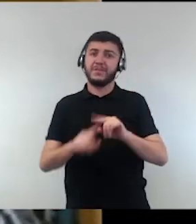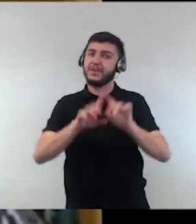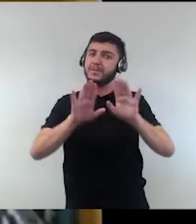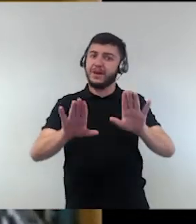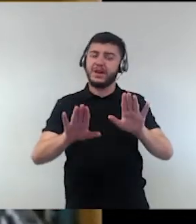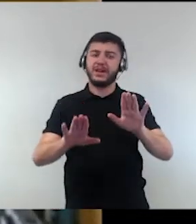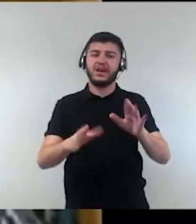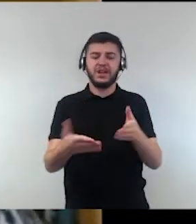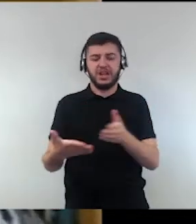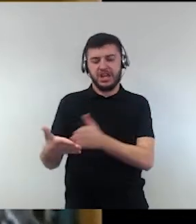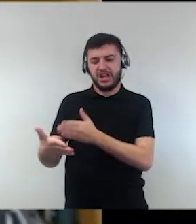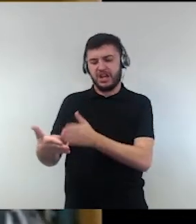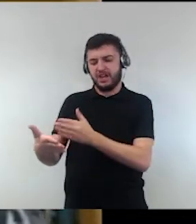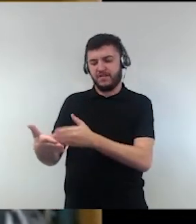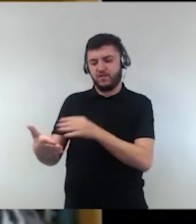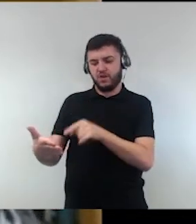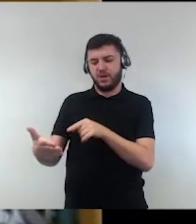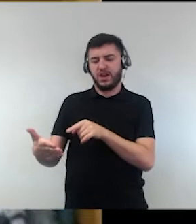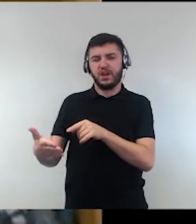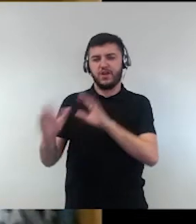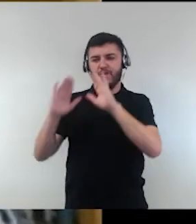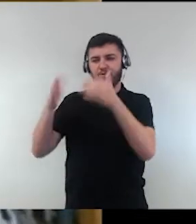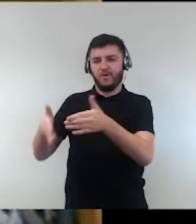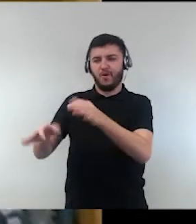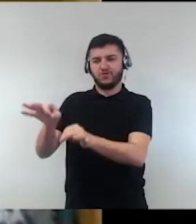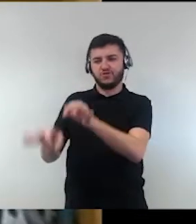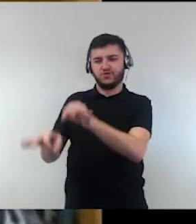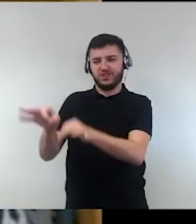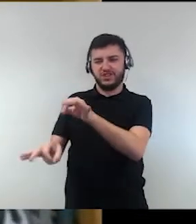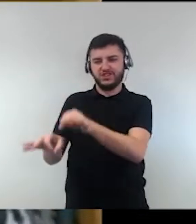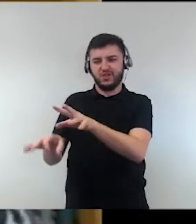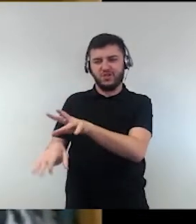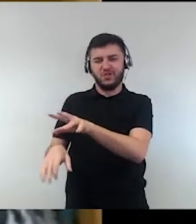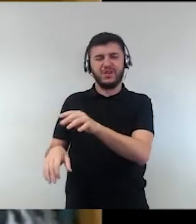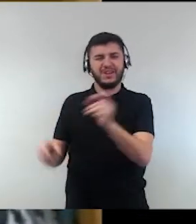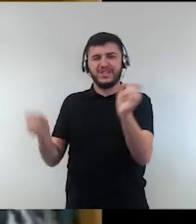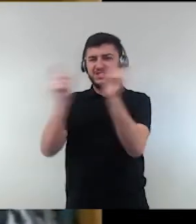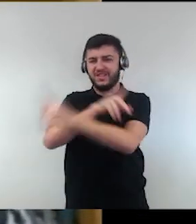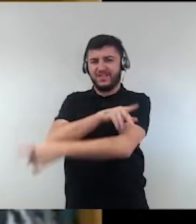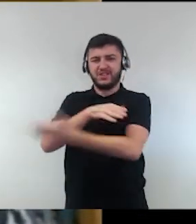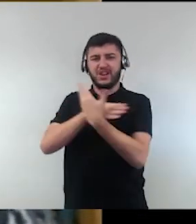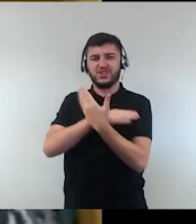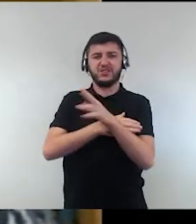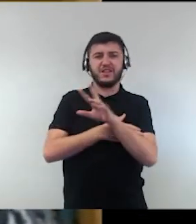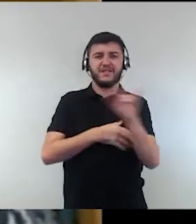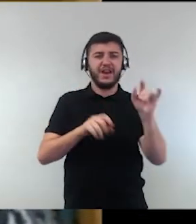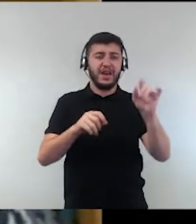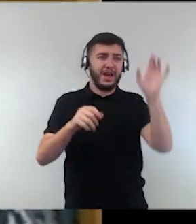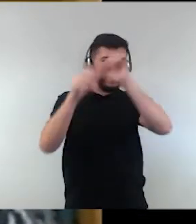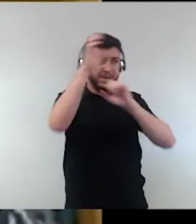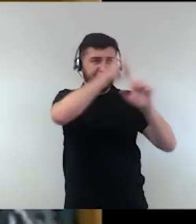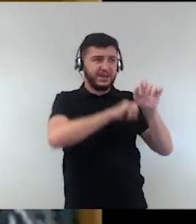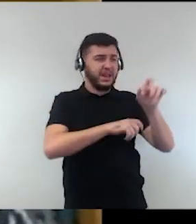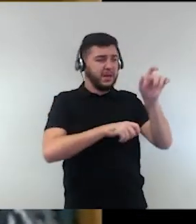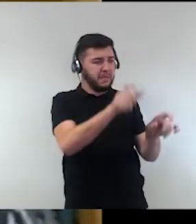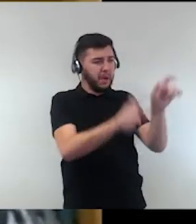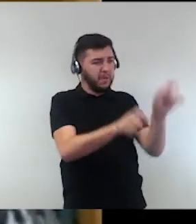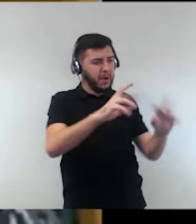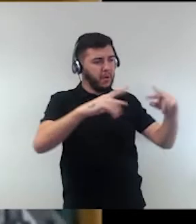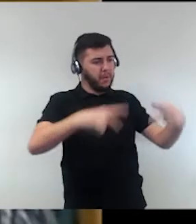livros jurídicos o que eu aprendi do ser humano por meio da literatura que eu havia lido até então.